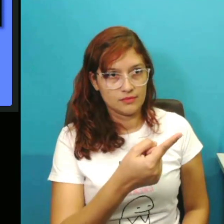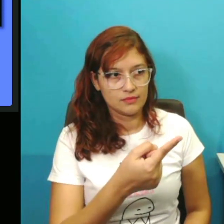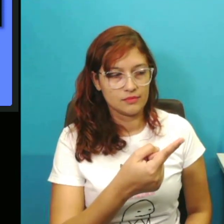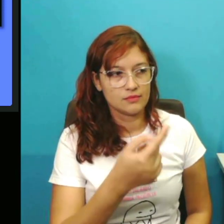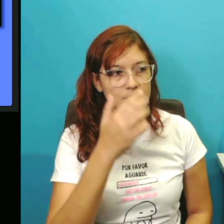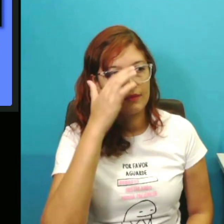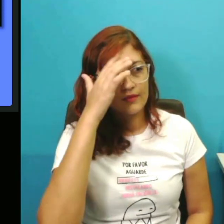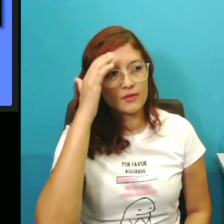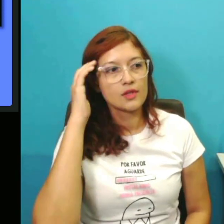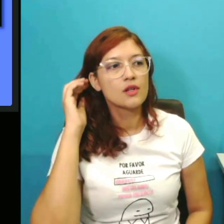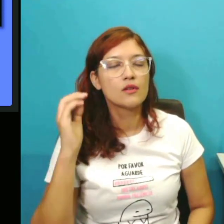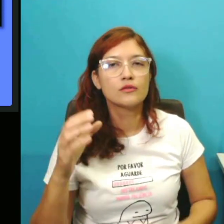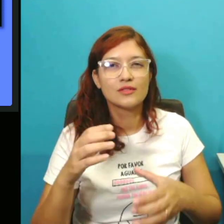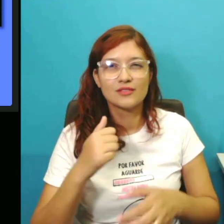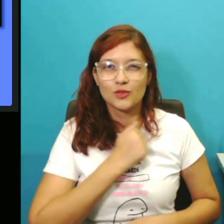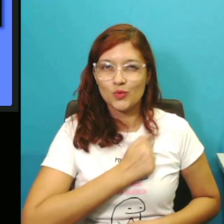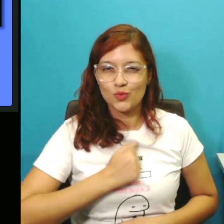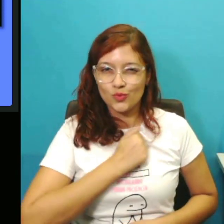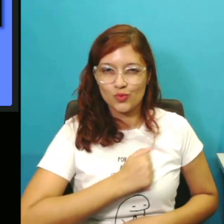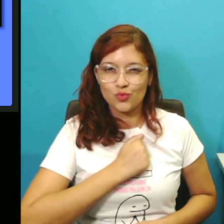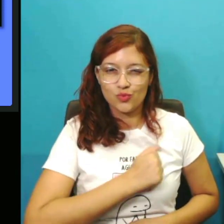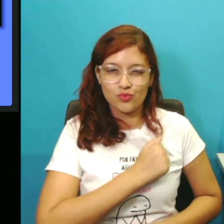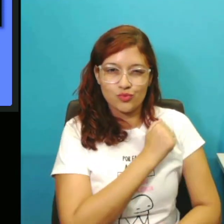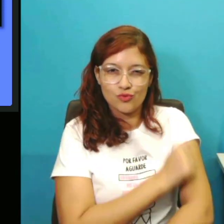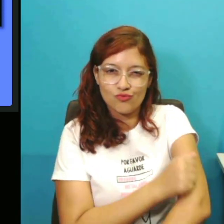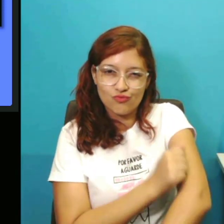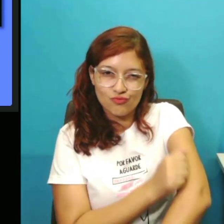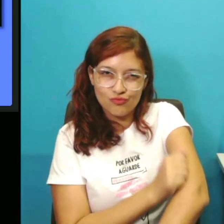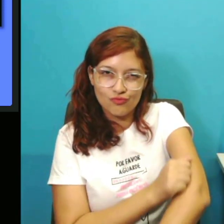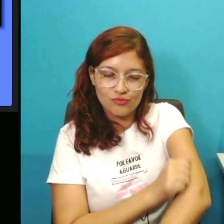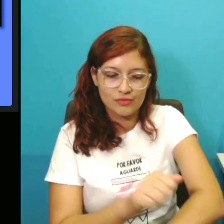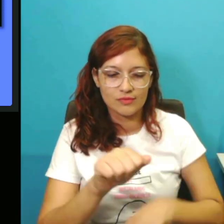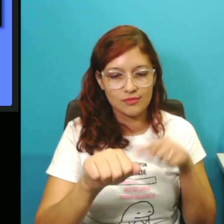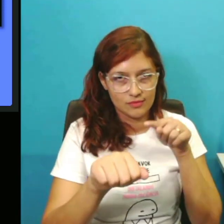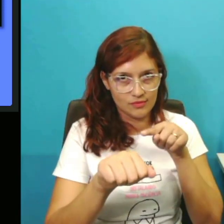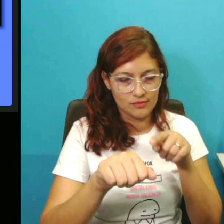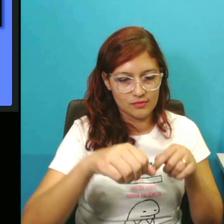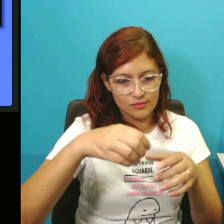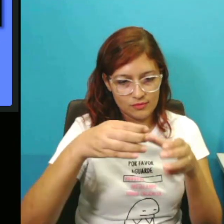Nessa experiência foi usado um sabonete,